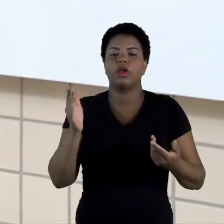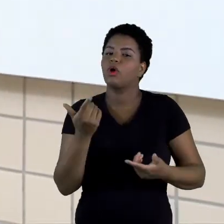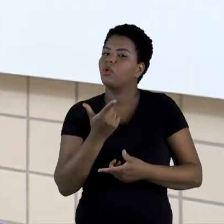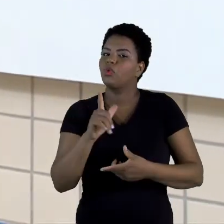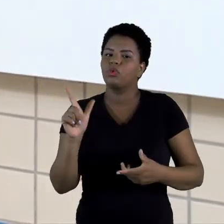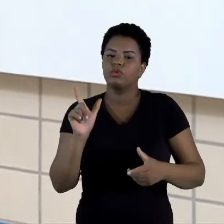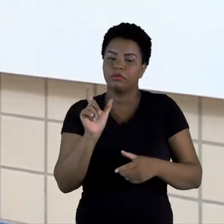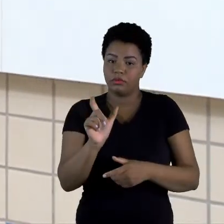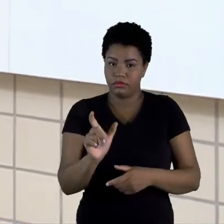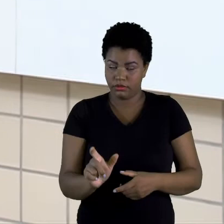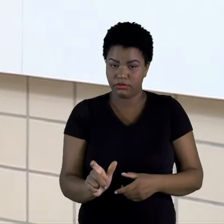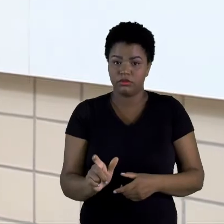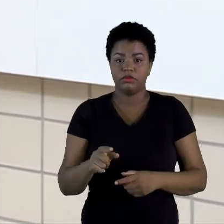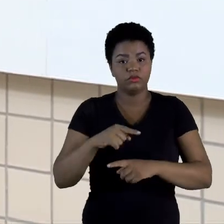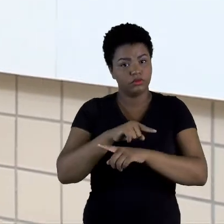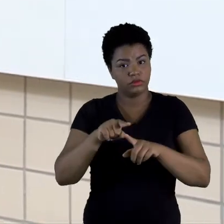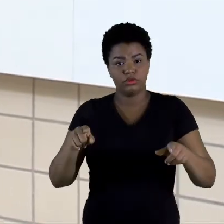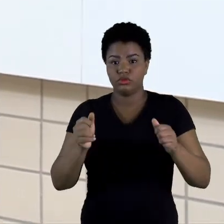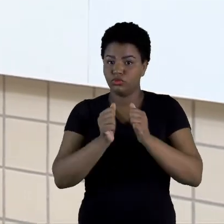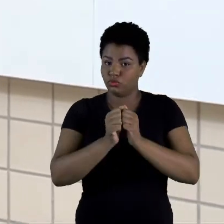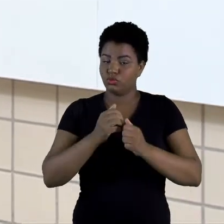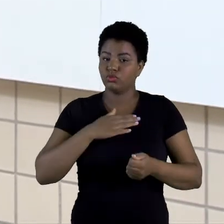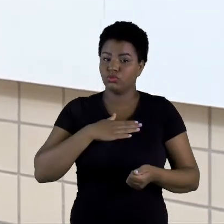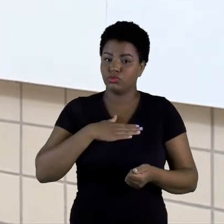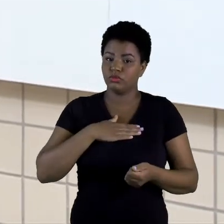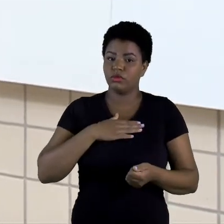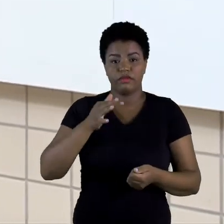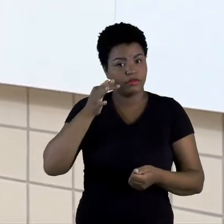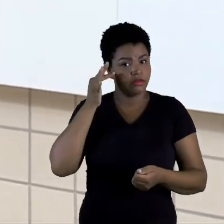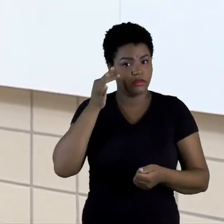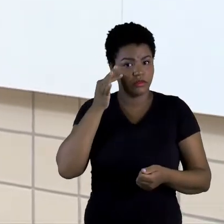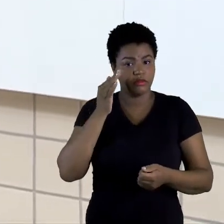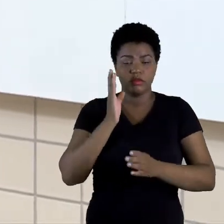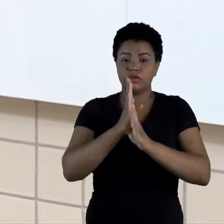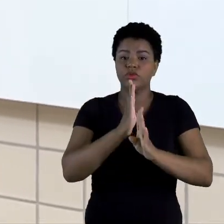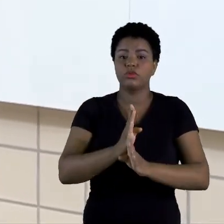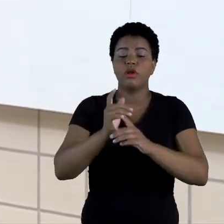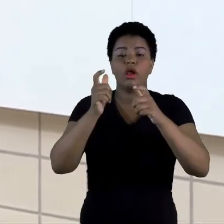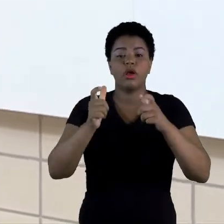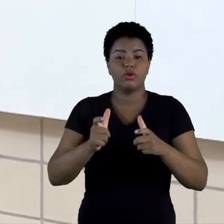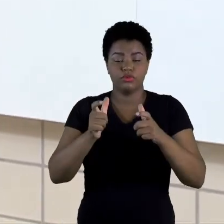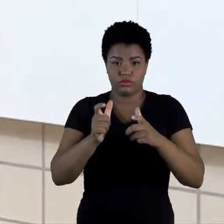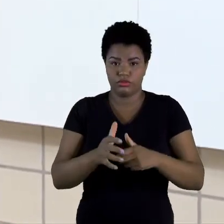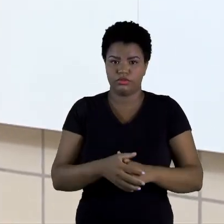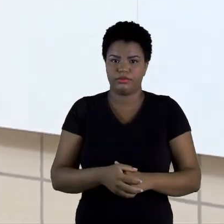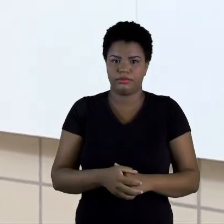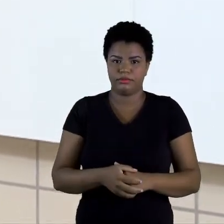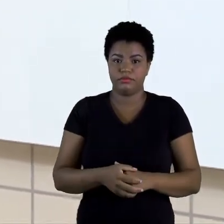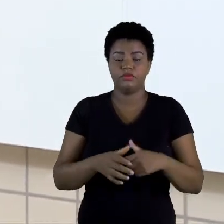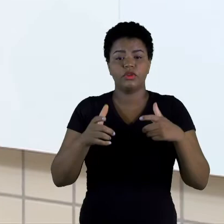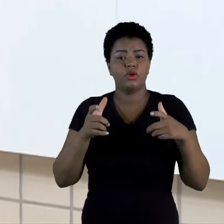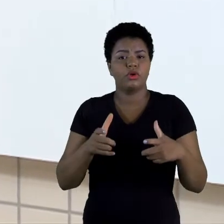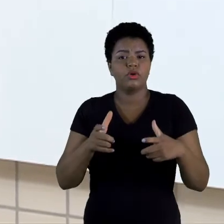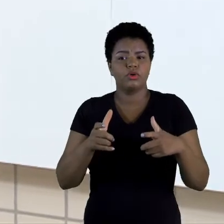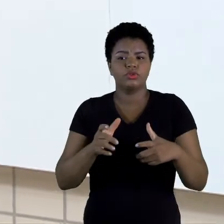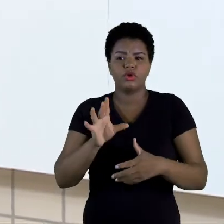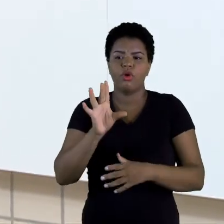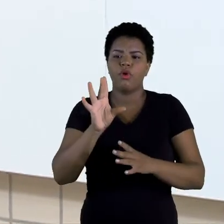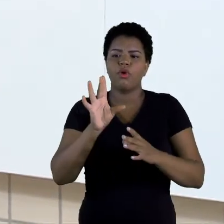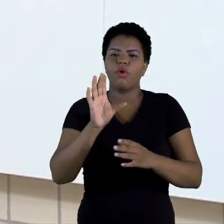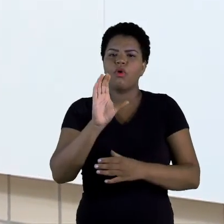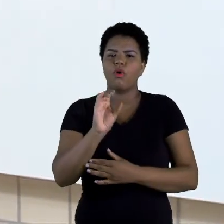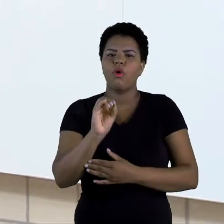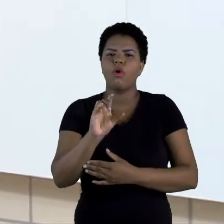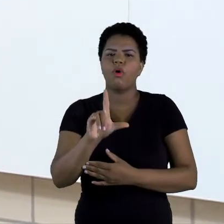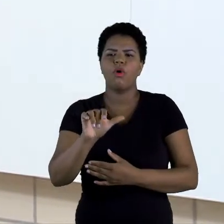palavras e vocês, junto comigo aqui, a Francisquinha, nós vamos descobrir onde é que está. Onde que está a cola?